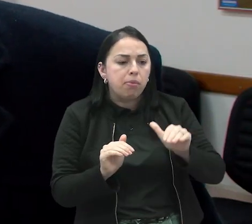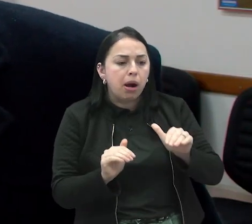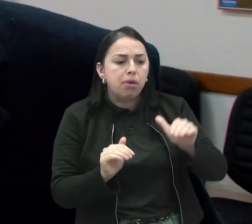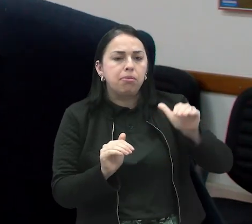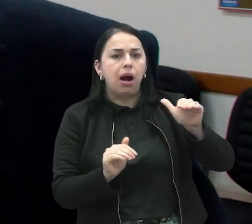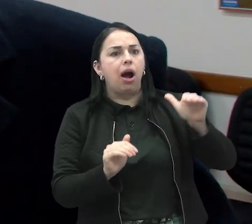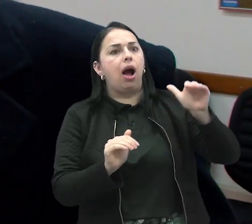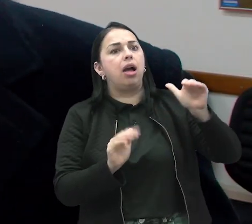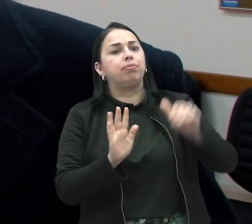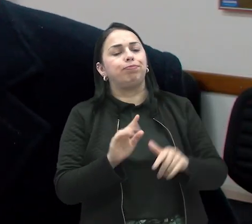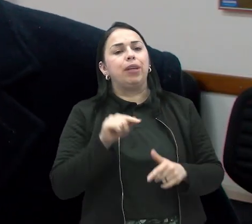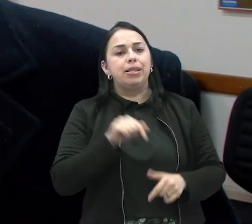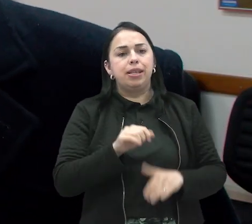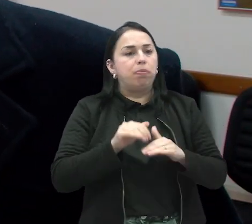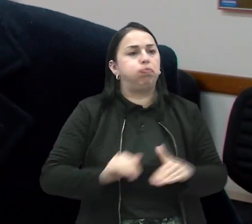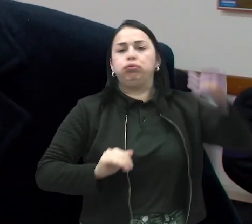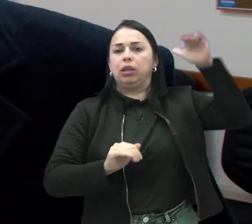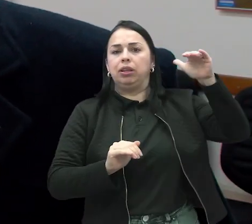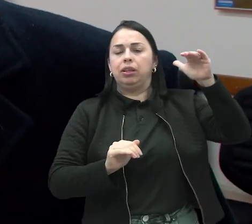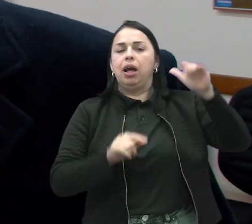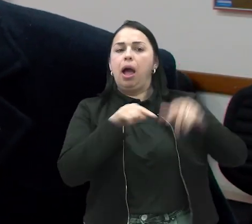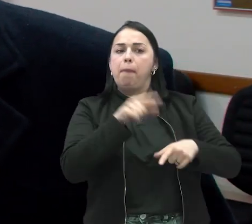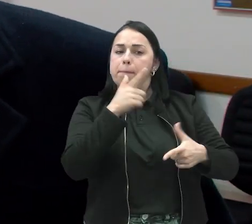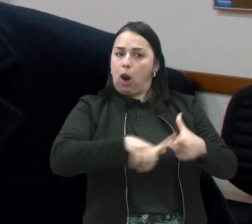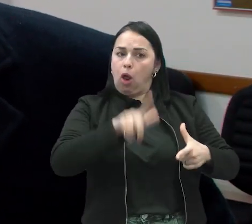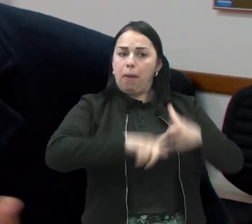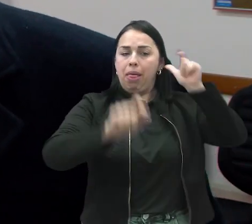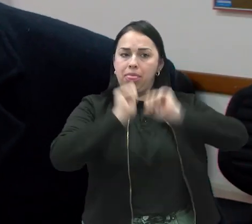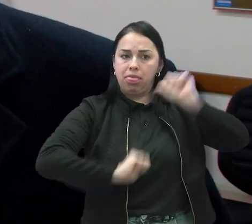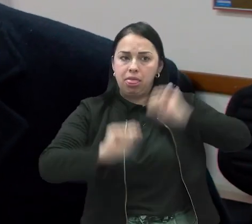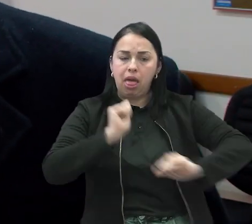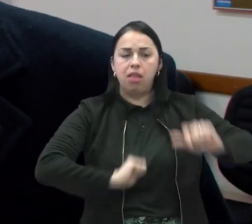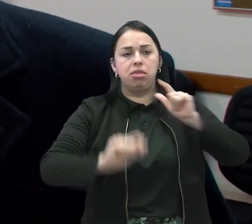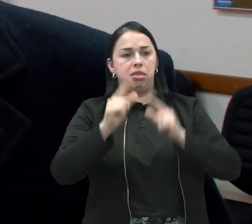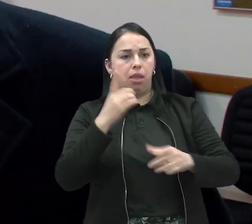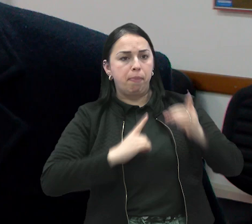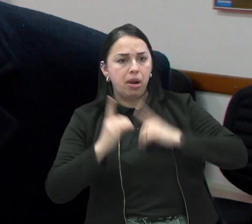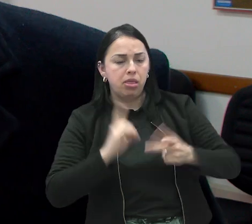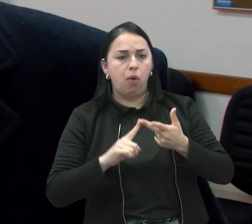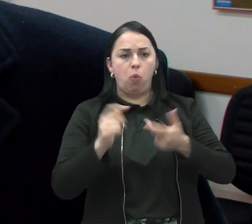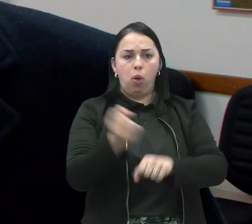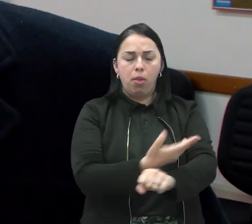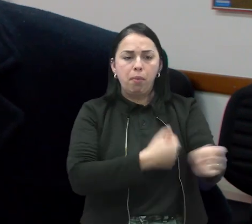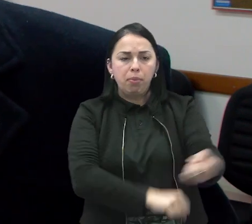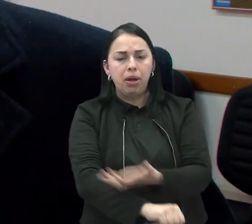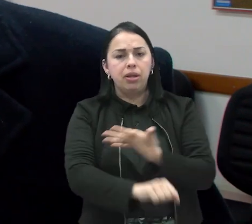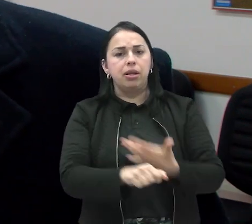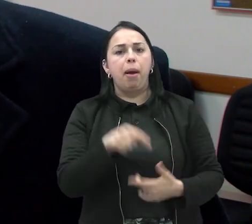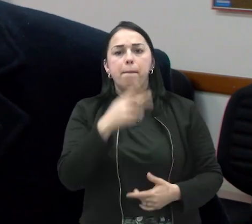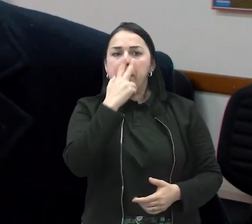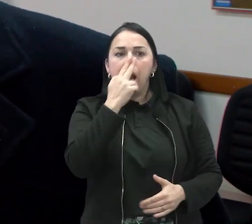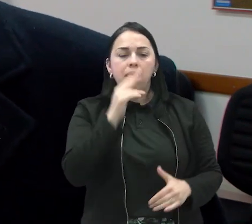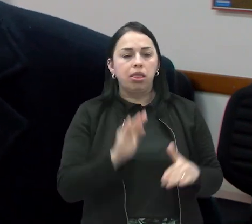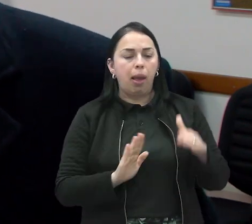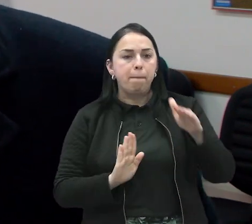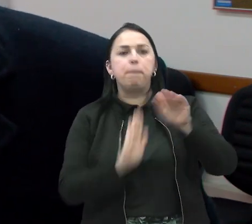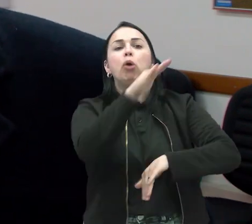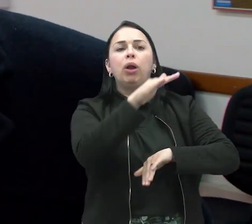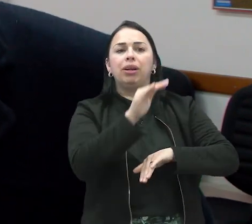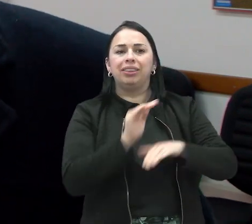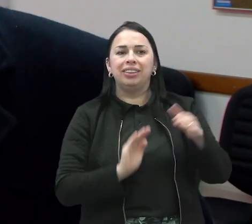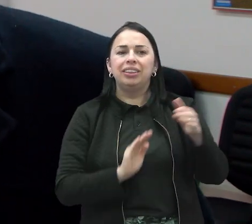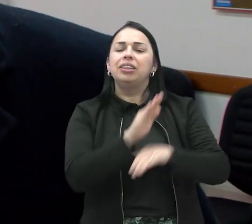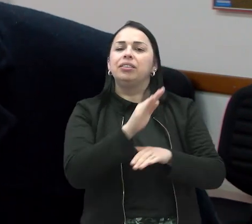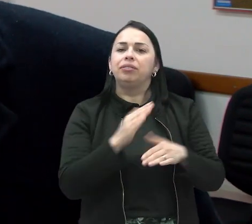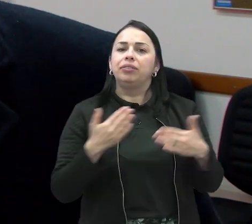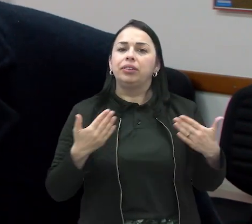fases causam inúmeros problemas, como, por exemplo, problemas de ansiedade, de depressão, problemas emocionais, né? Então a gente está fazendo com que a criança perca